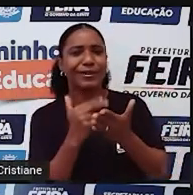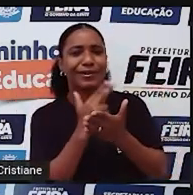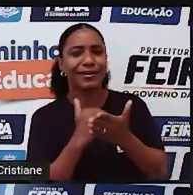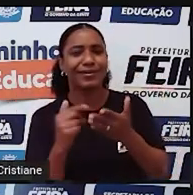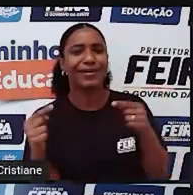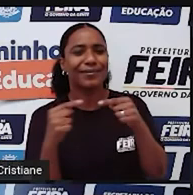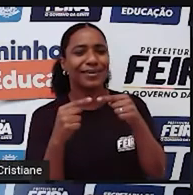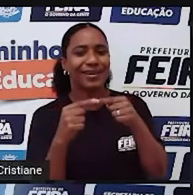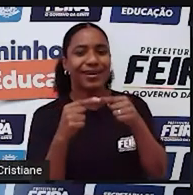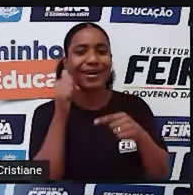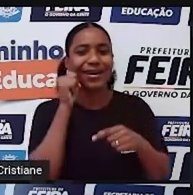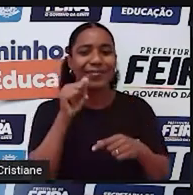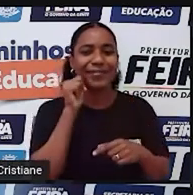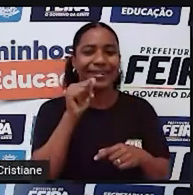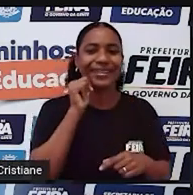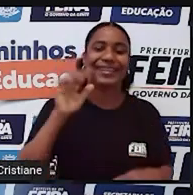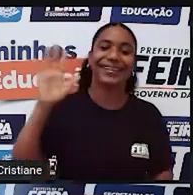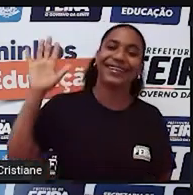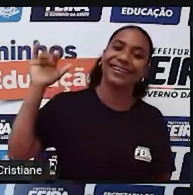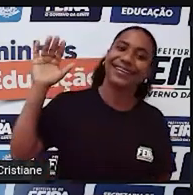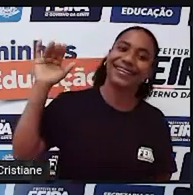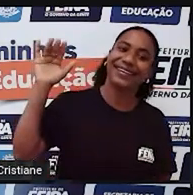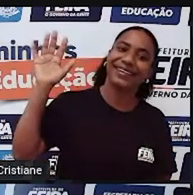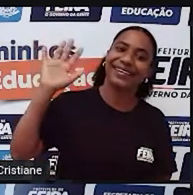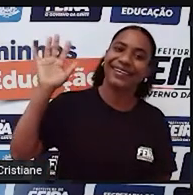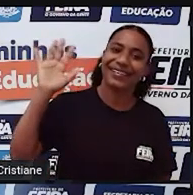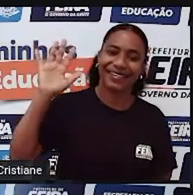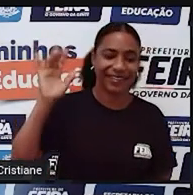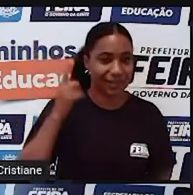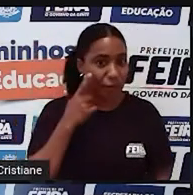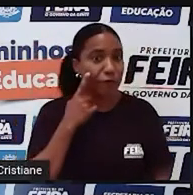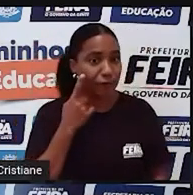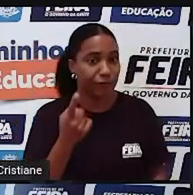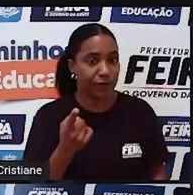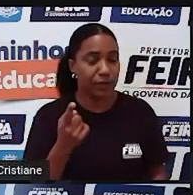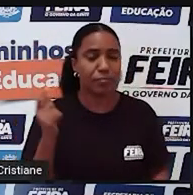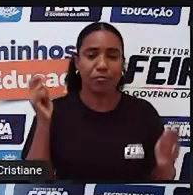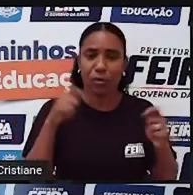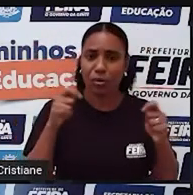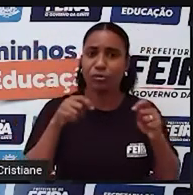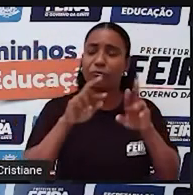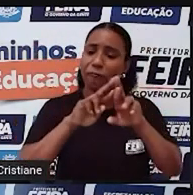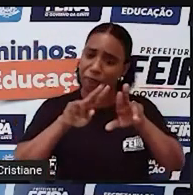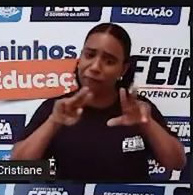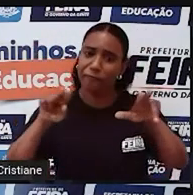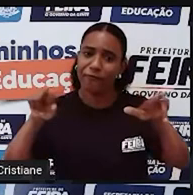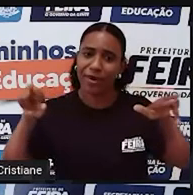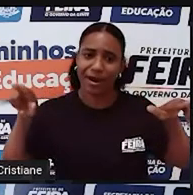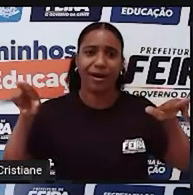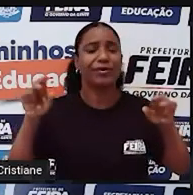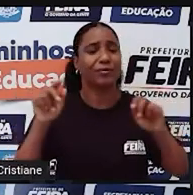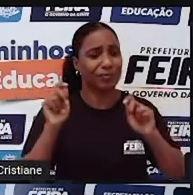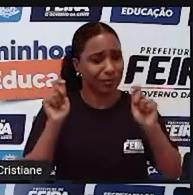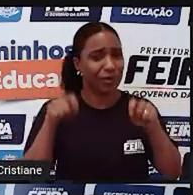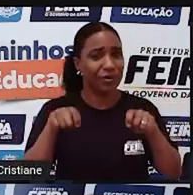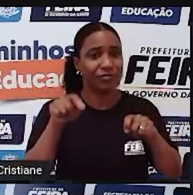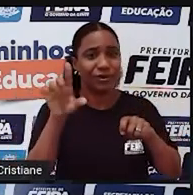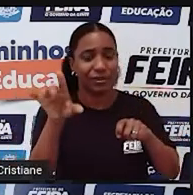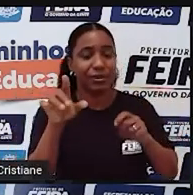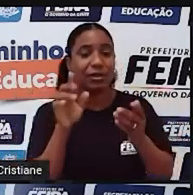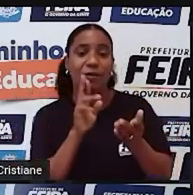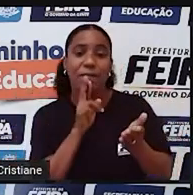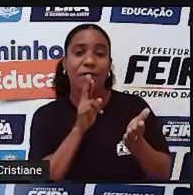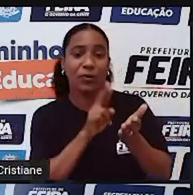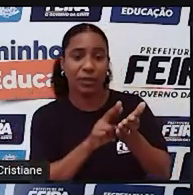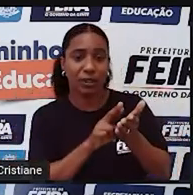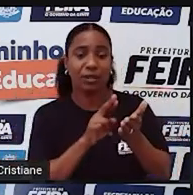uma garota cumprimentando alguém. Então, vocês podem utilizar vários recursos para desenvolver essa atividade. Quem tiver